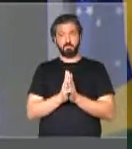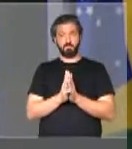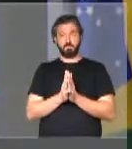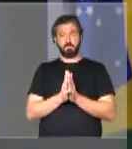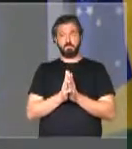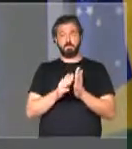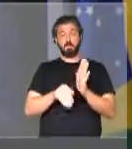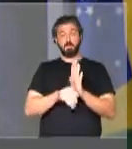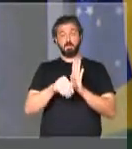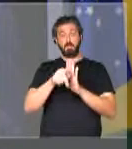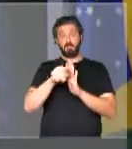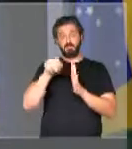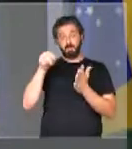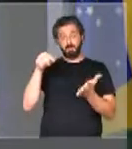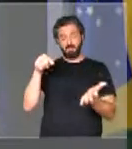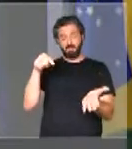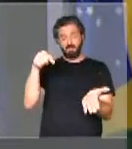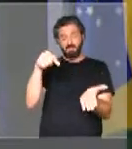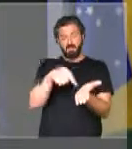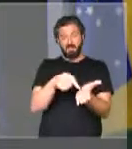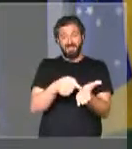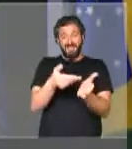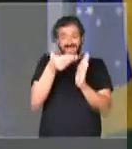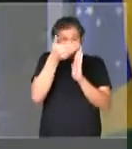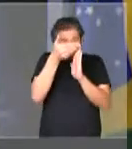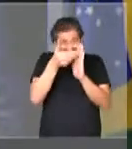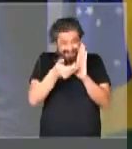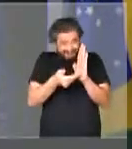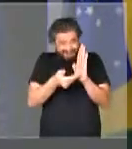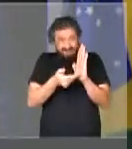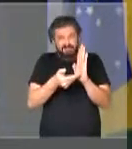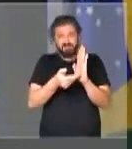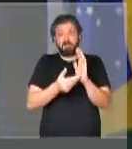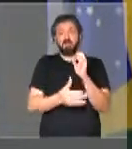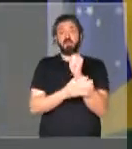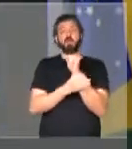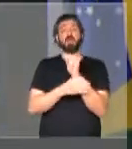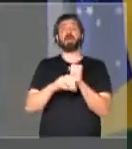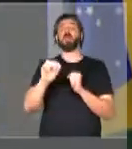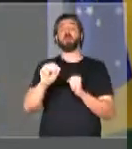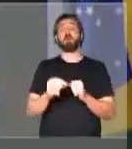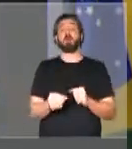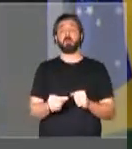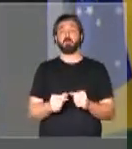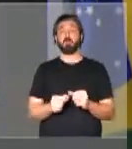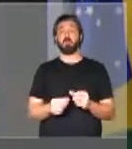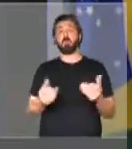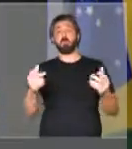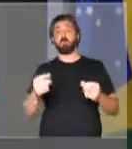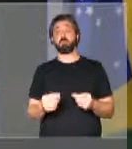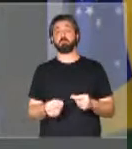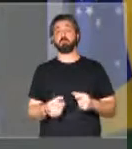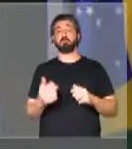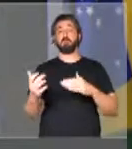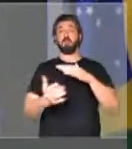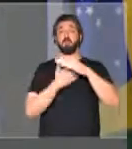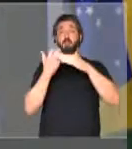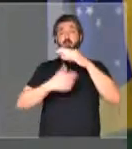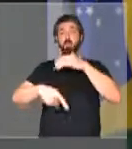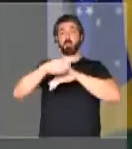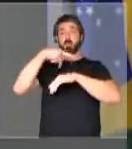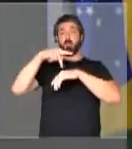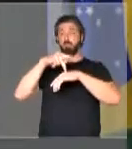essa medida provisória, do jeito que ela está, ela só garante que